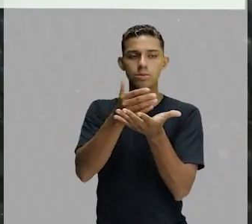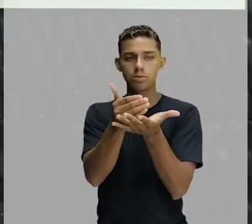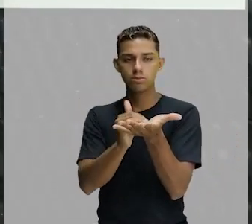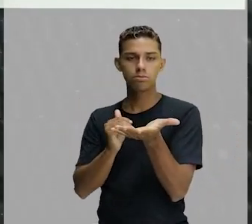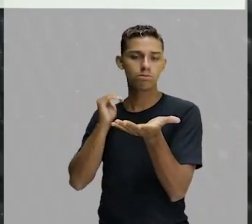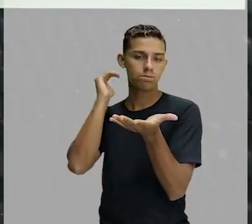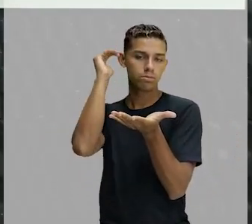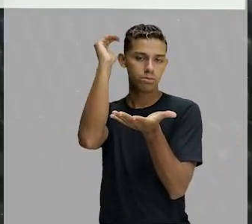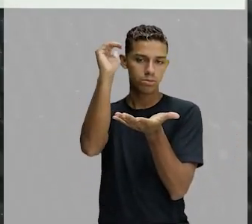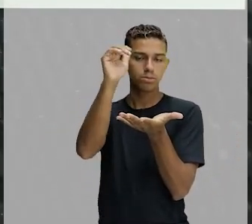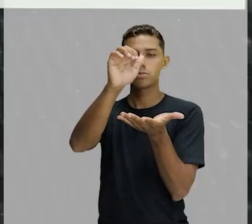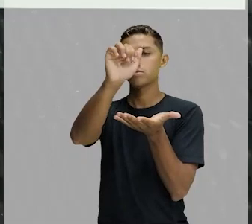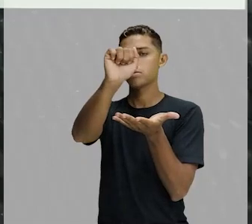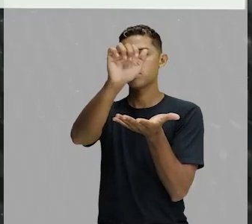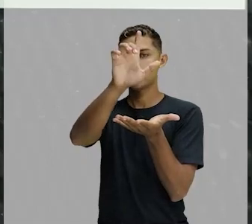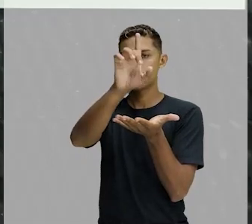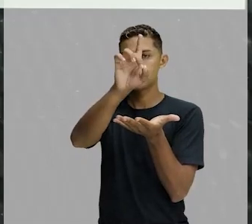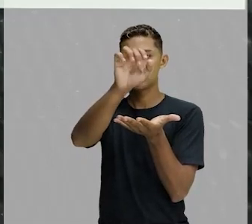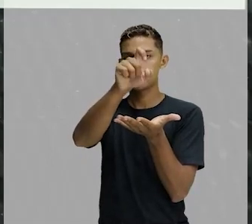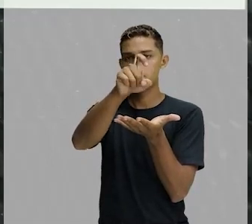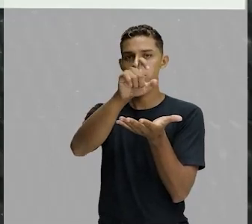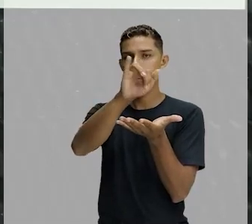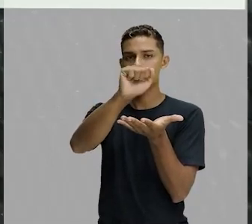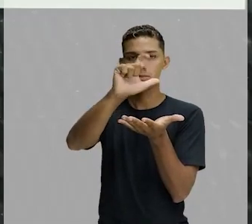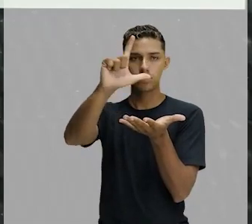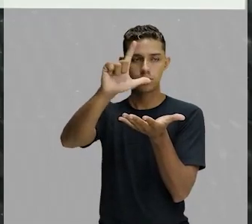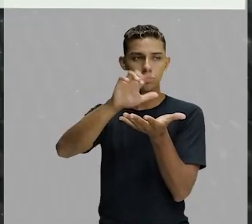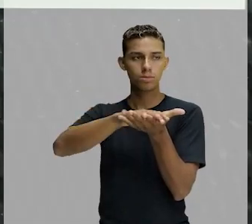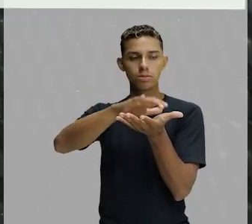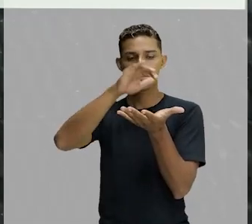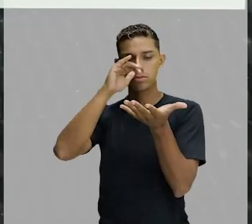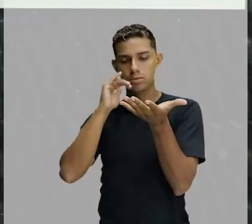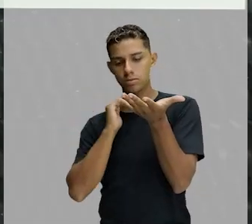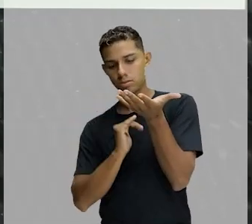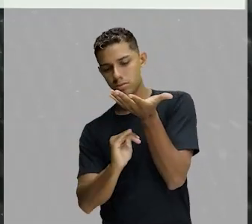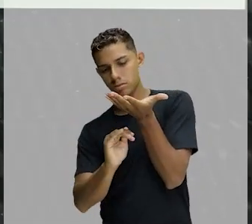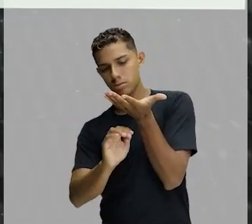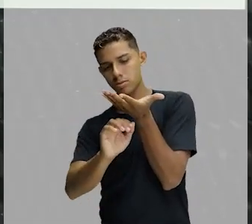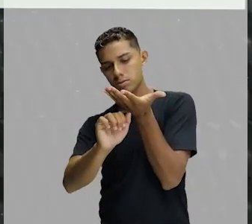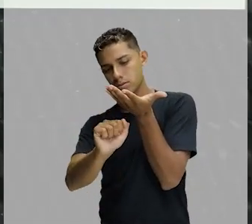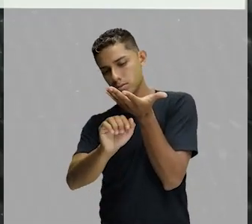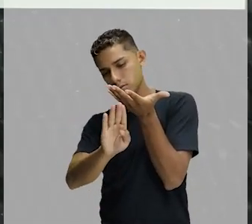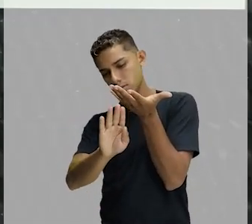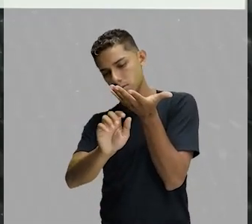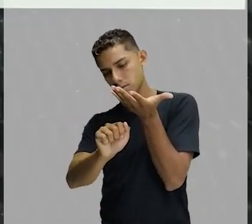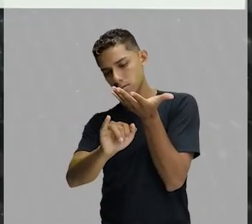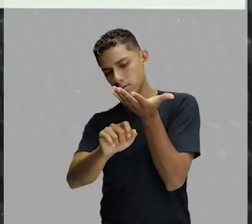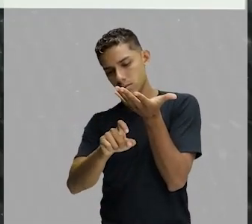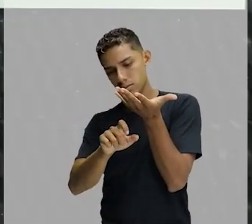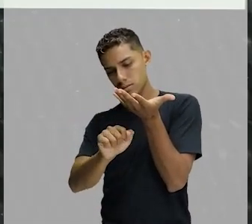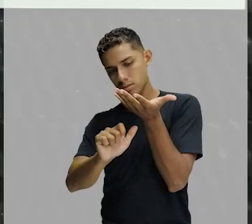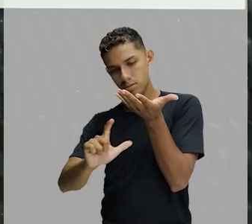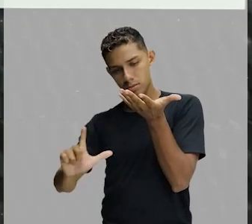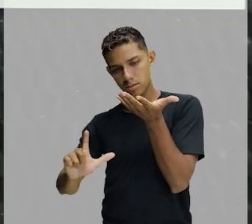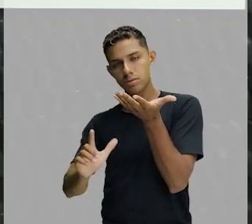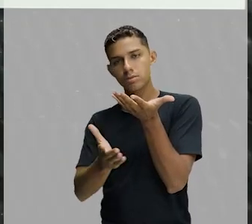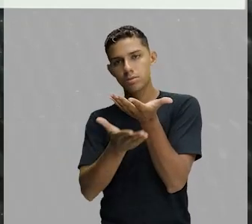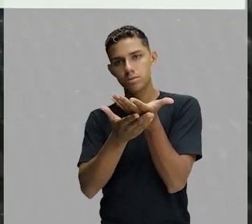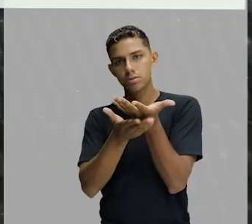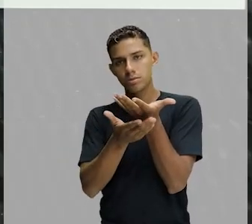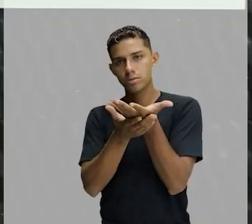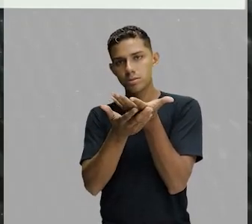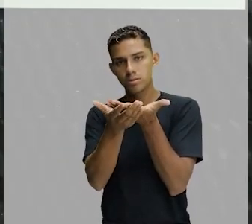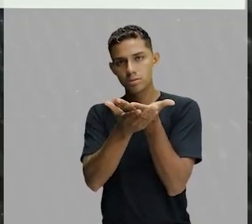ou adaxial. E a parte de baixo é a superfície abaxial, superfície